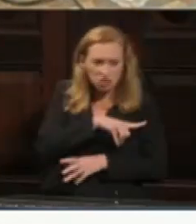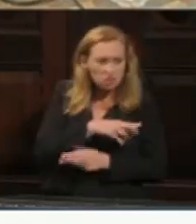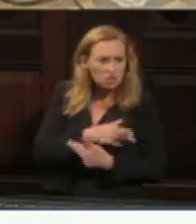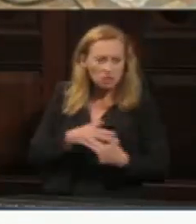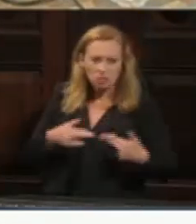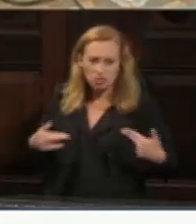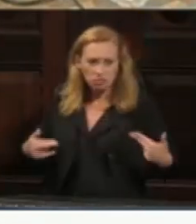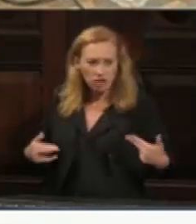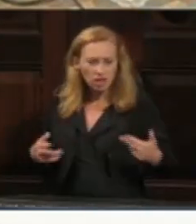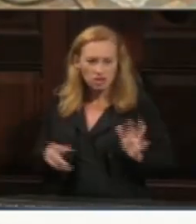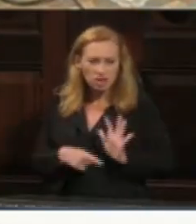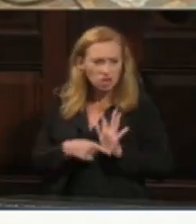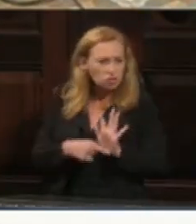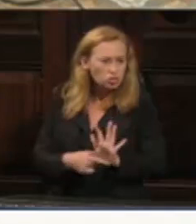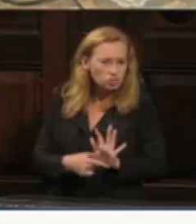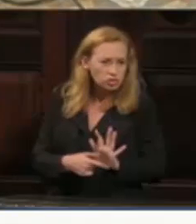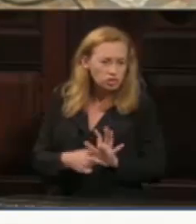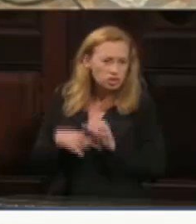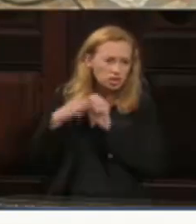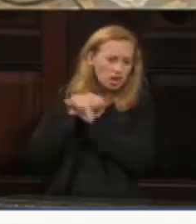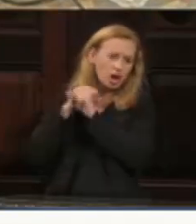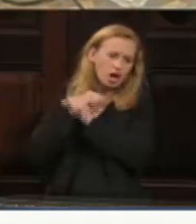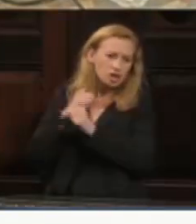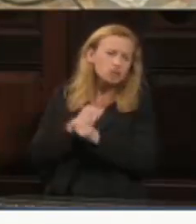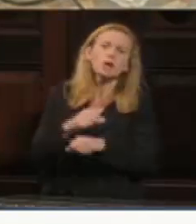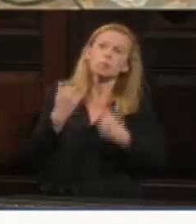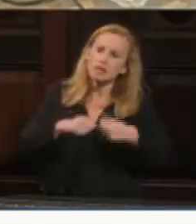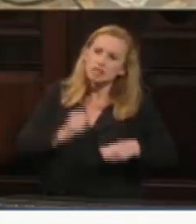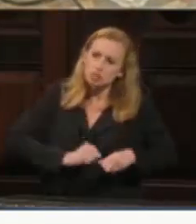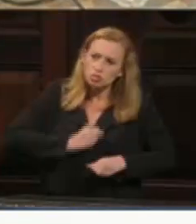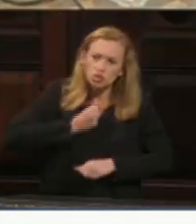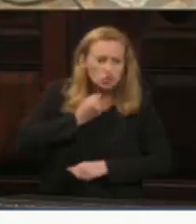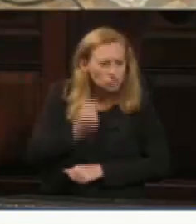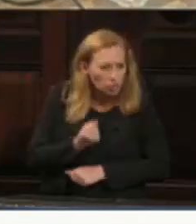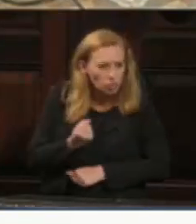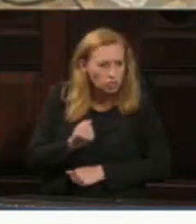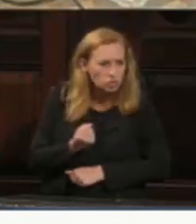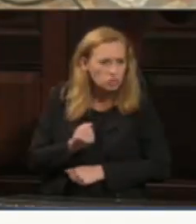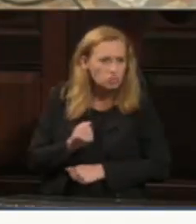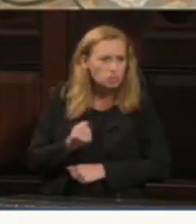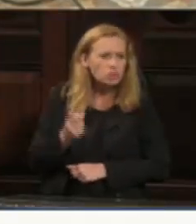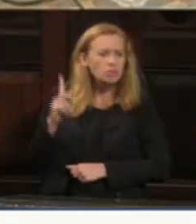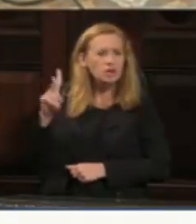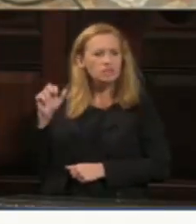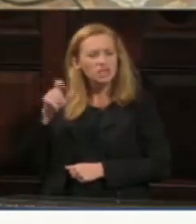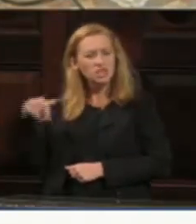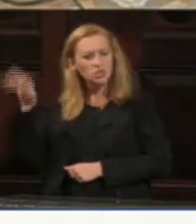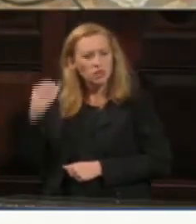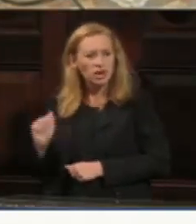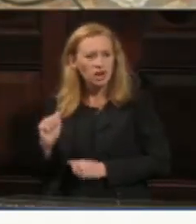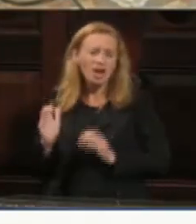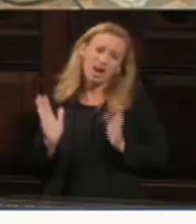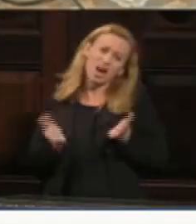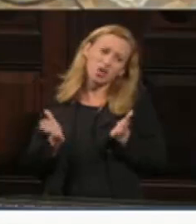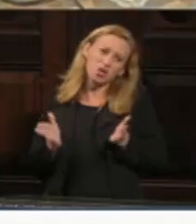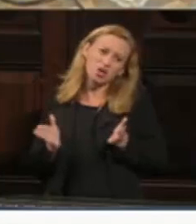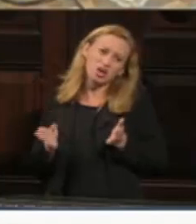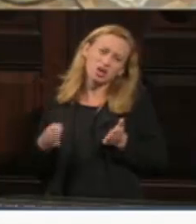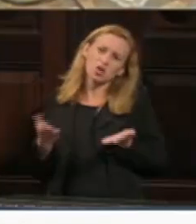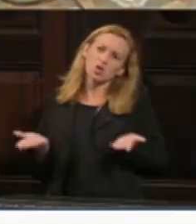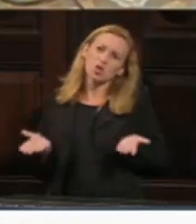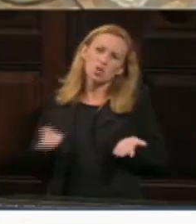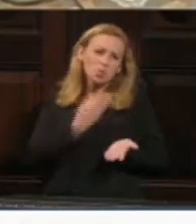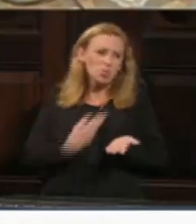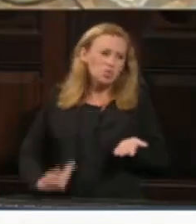ao longo das últimas décadas, tem que haver um esforço de restabelecimento da democracia na Venezuela. Agora, o que o governo brasileiro está